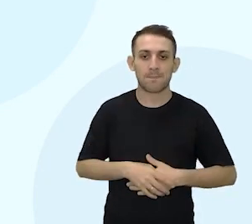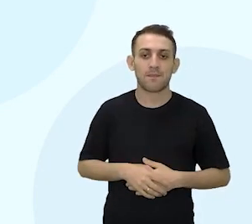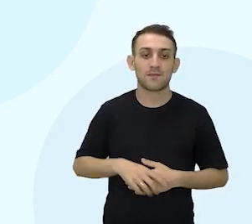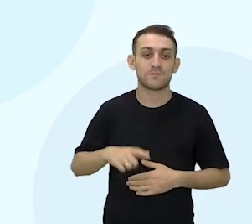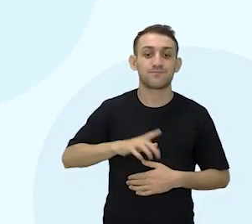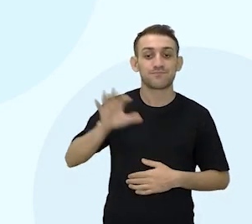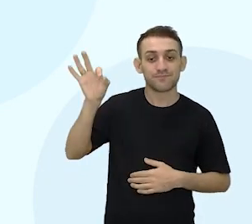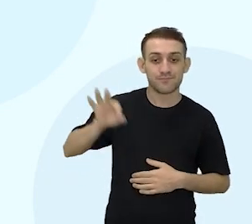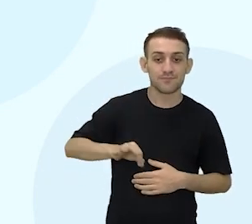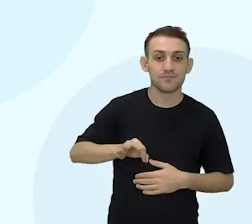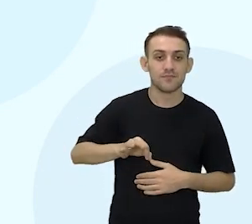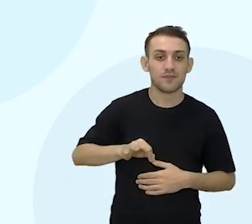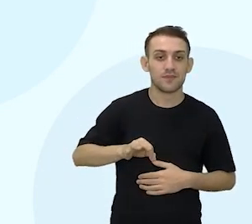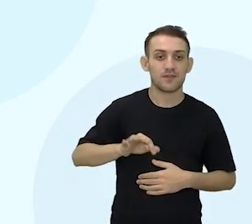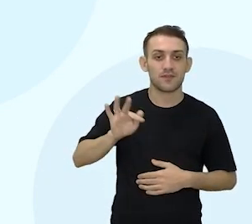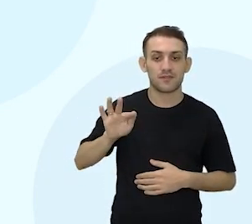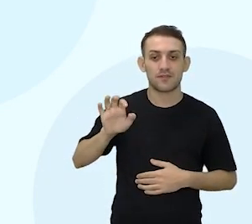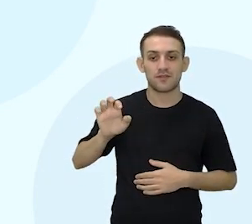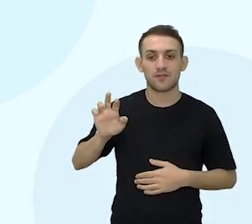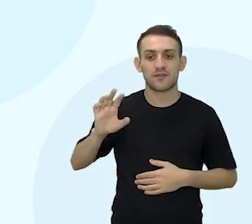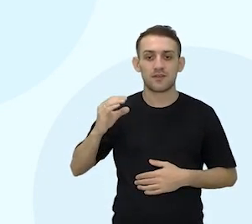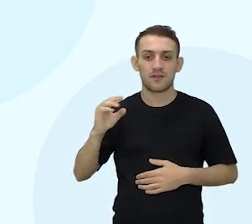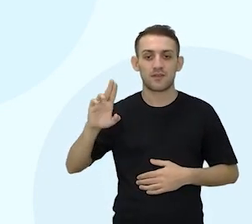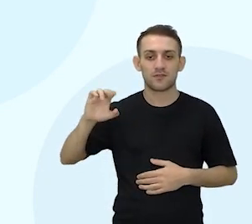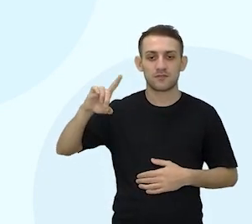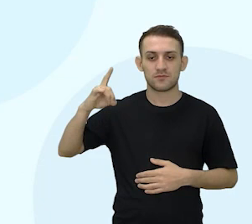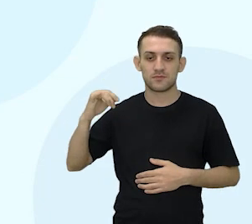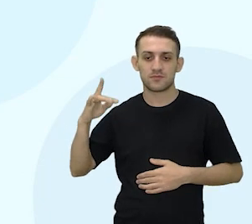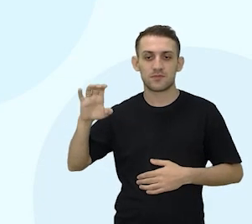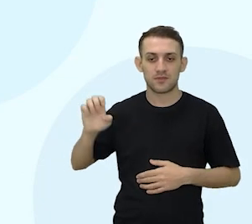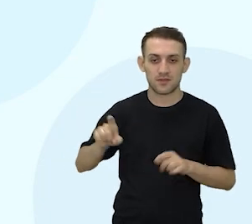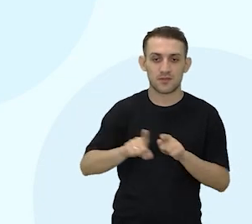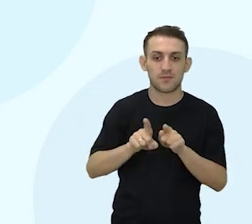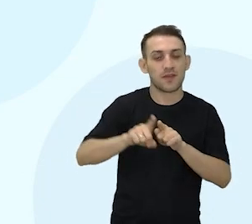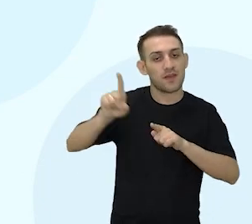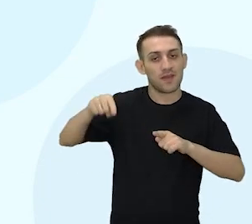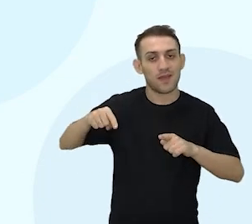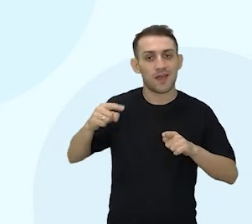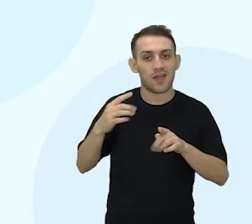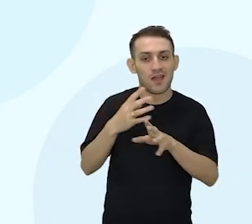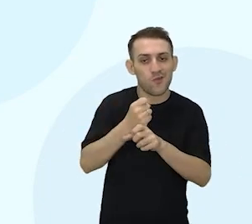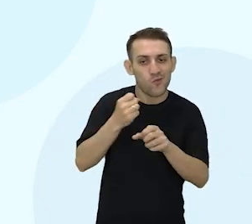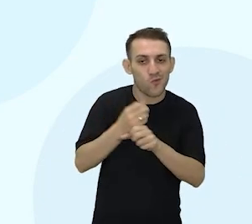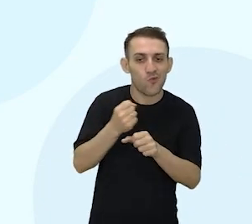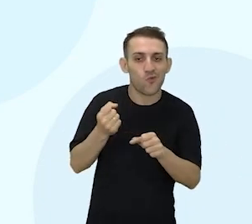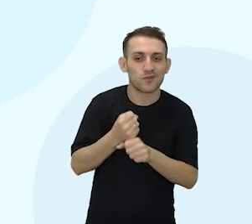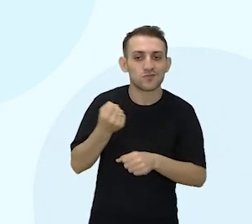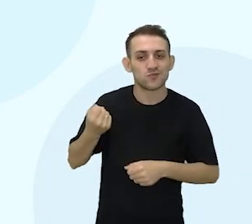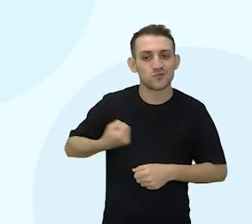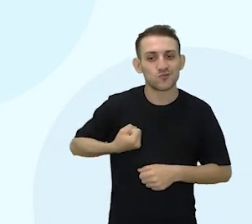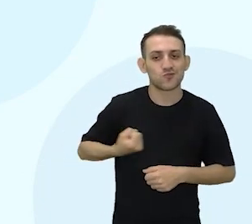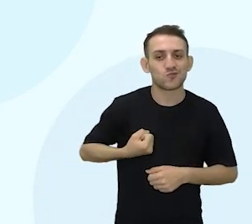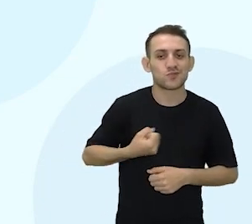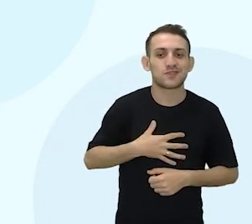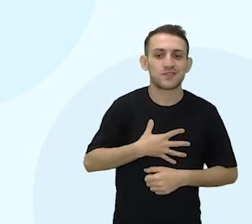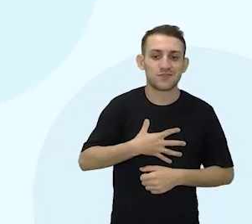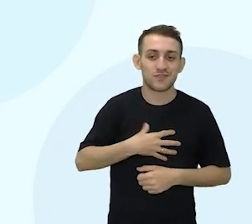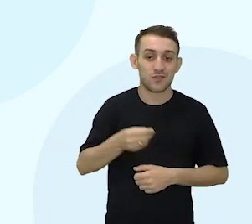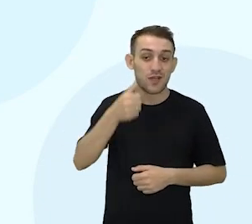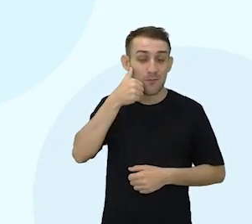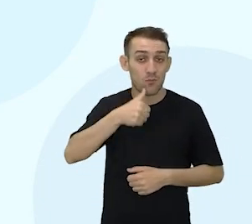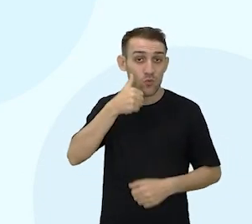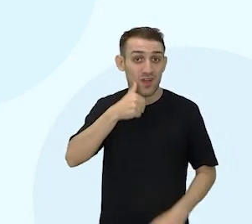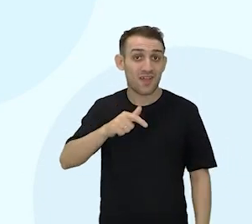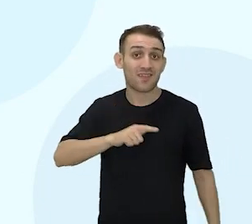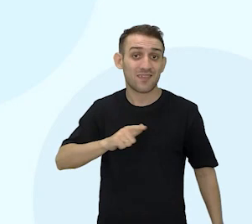Taxa de fecundidade, continua aí na tela para vocês, é uma estimativa aí do número médio de filhos que uma mulher